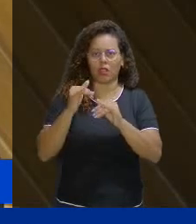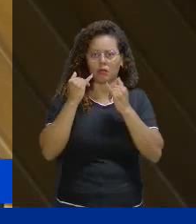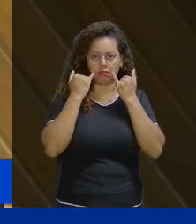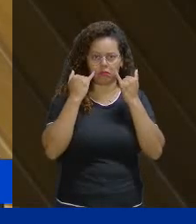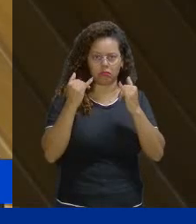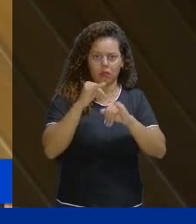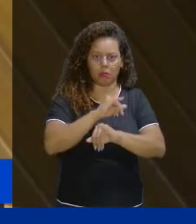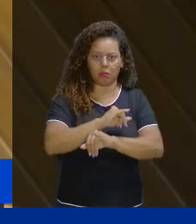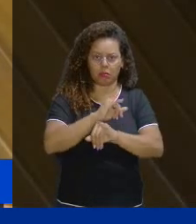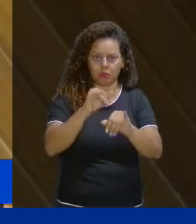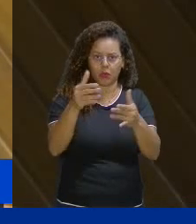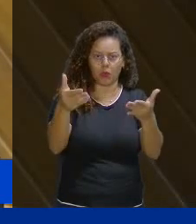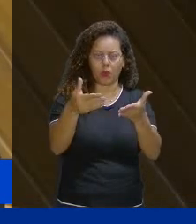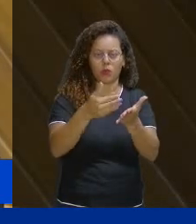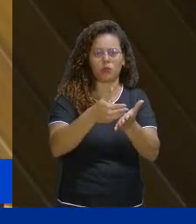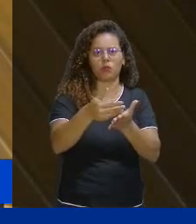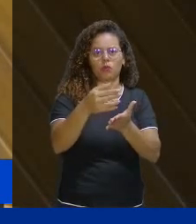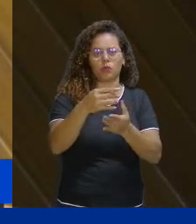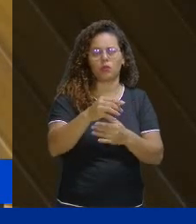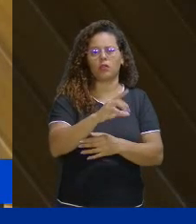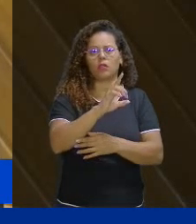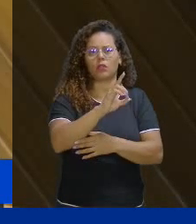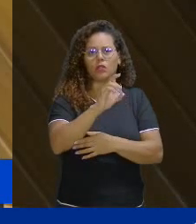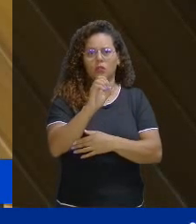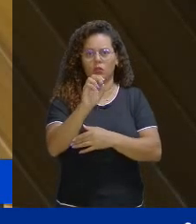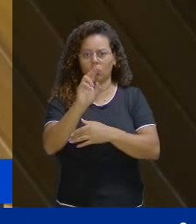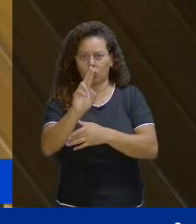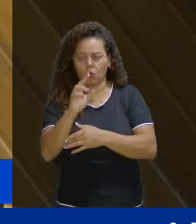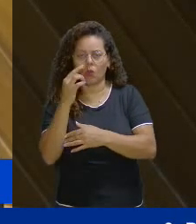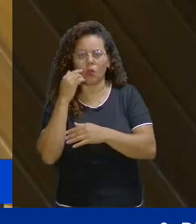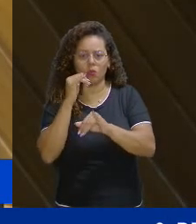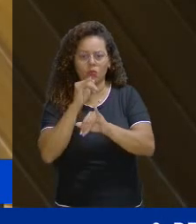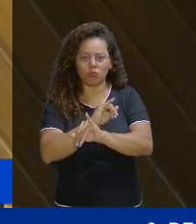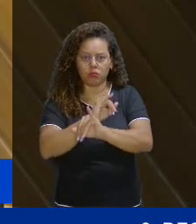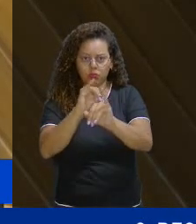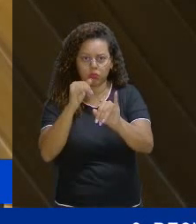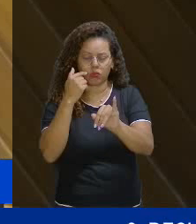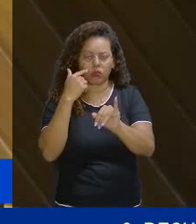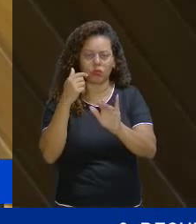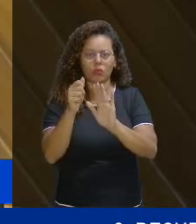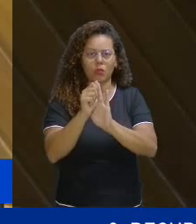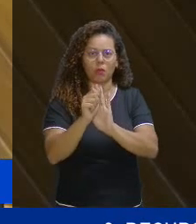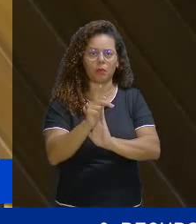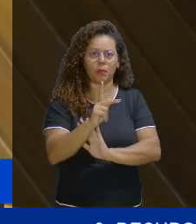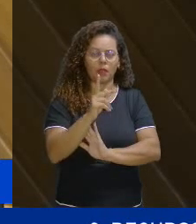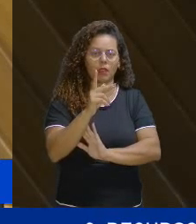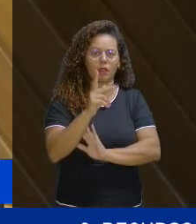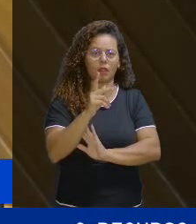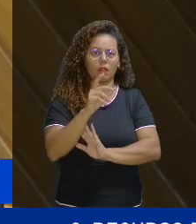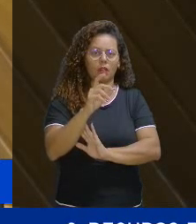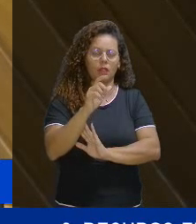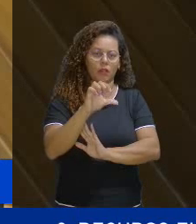recentemente, no Diário de Justiça Eletrônico TREAP 38, em